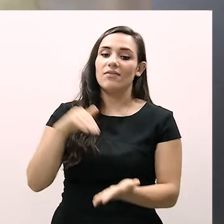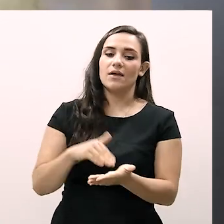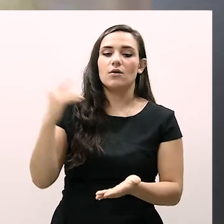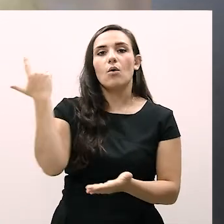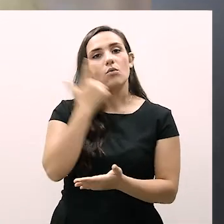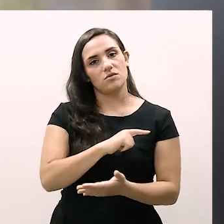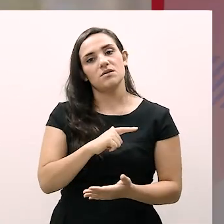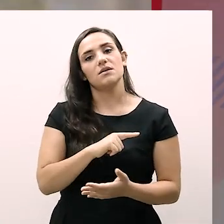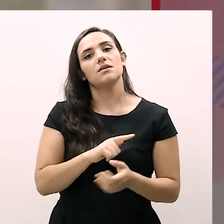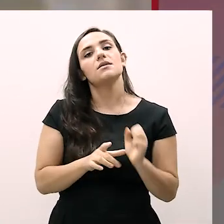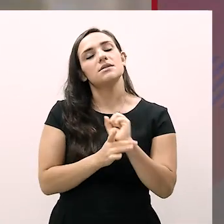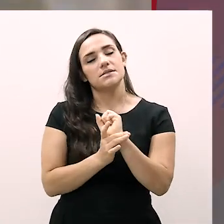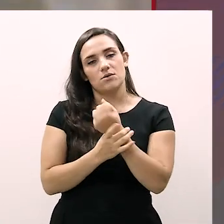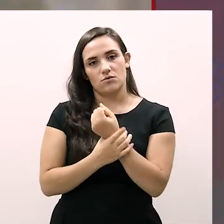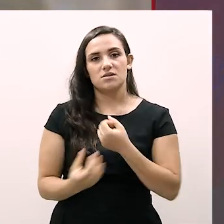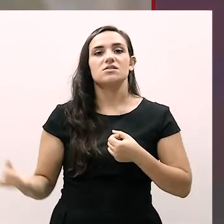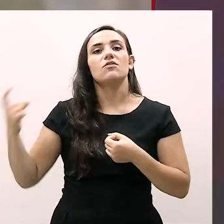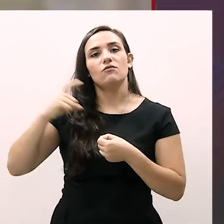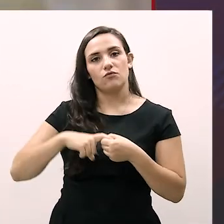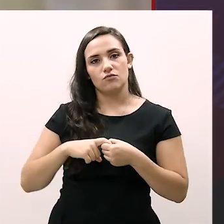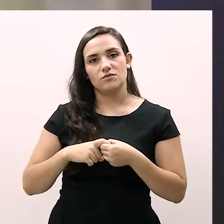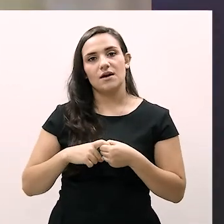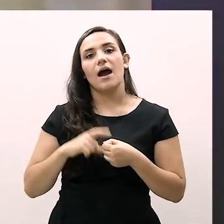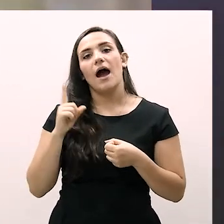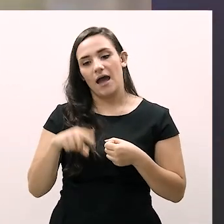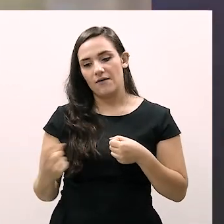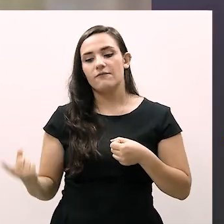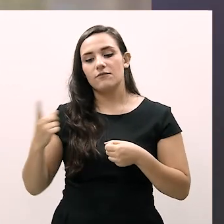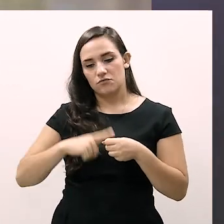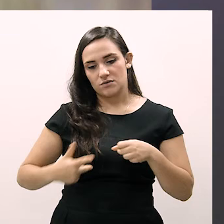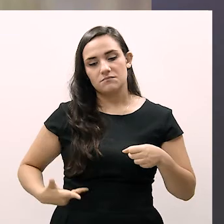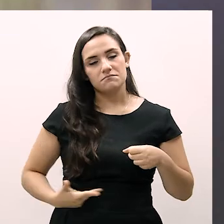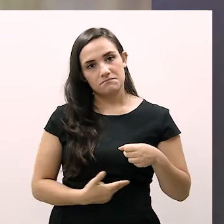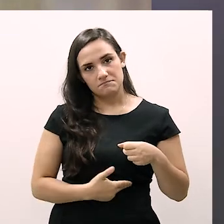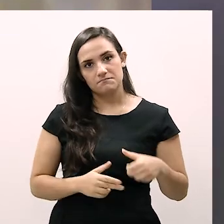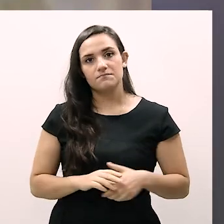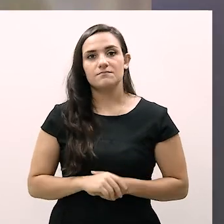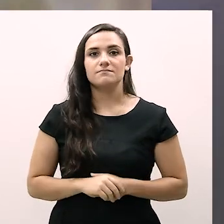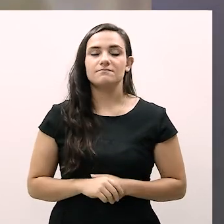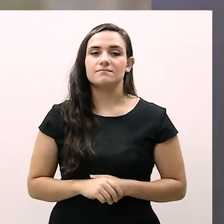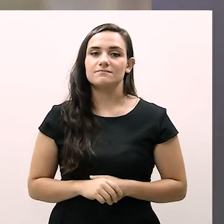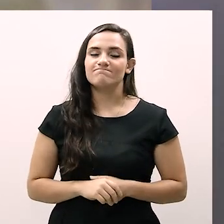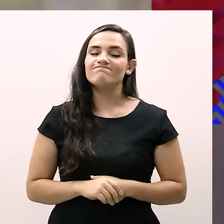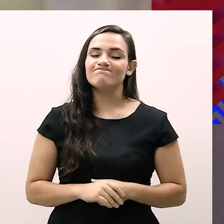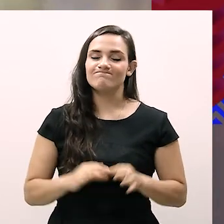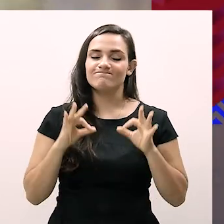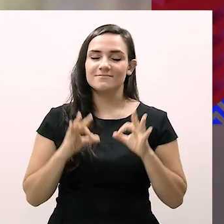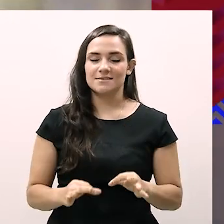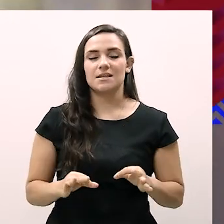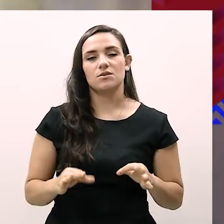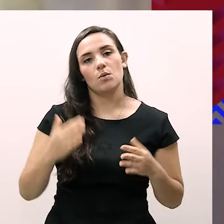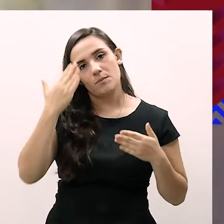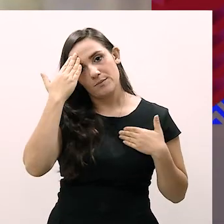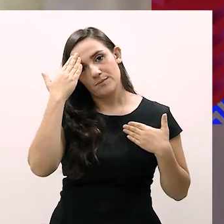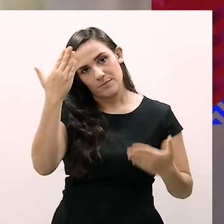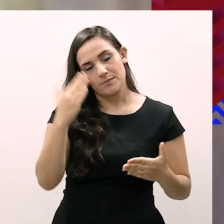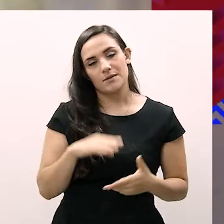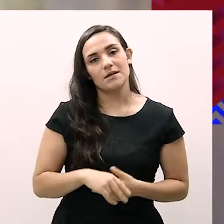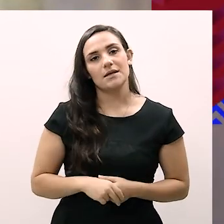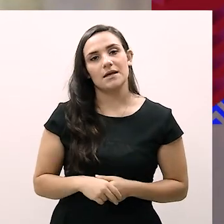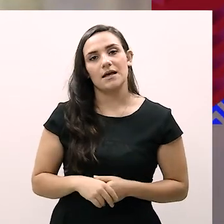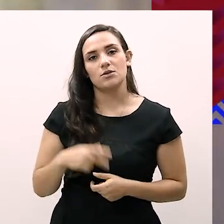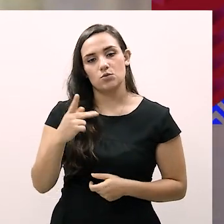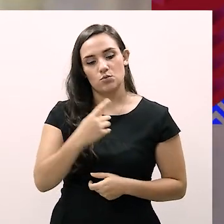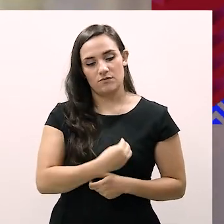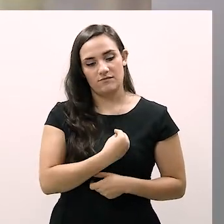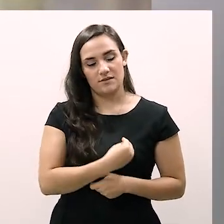até encontrarmos um ambiente plenamente seguro para que as cirurgias sejam retomadas a seu pleno vapor. Tá certo,